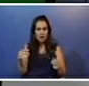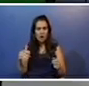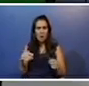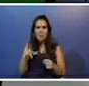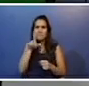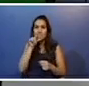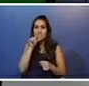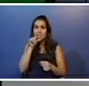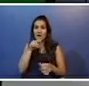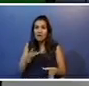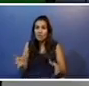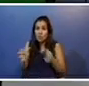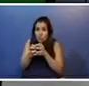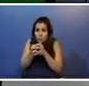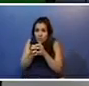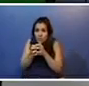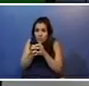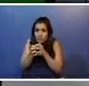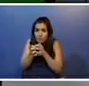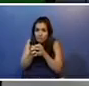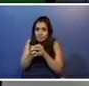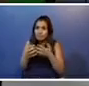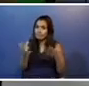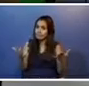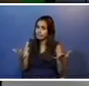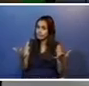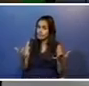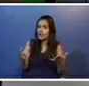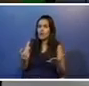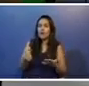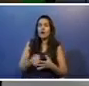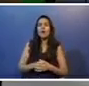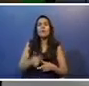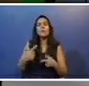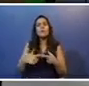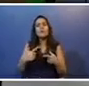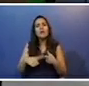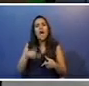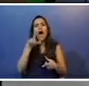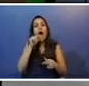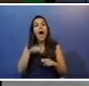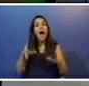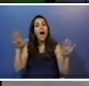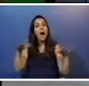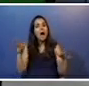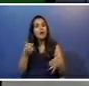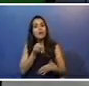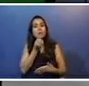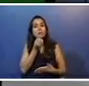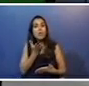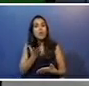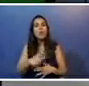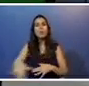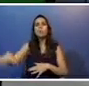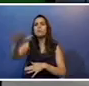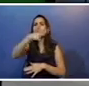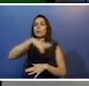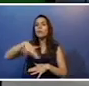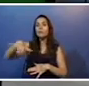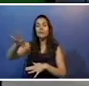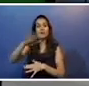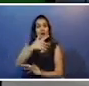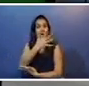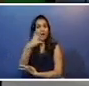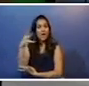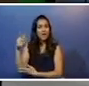preso? Será que é adequado? Nós não acabamos de estudar que as aves, elas contribuem muito